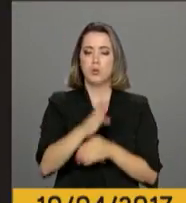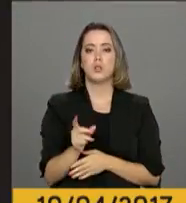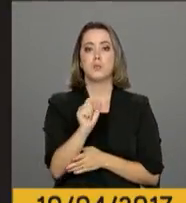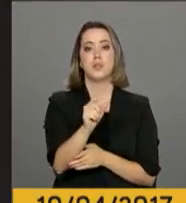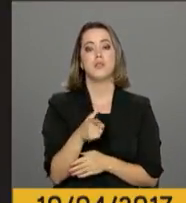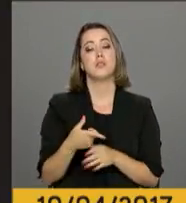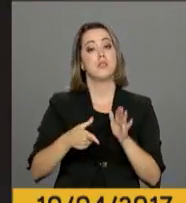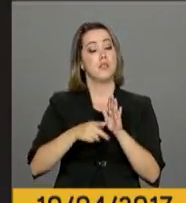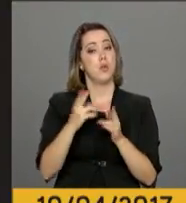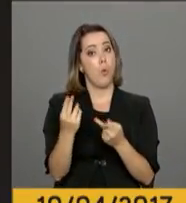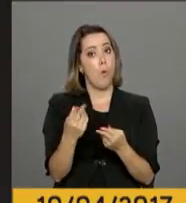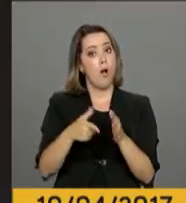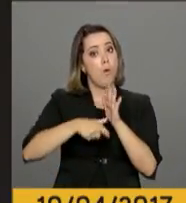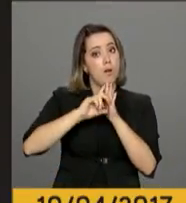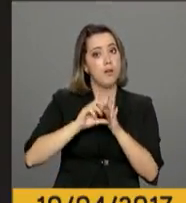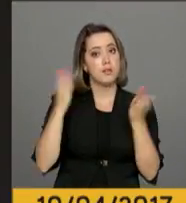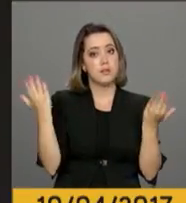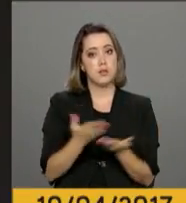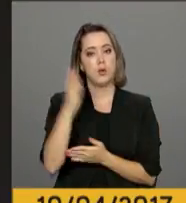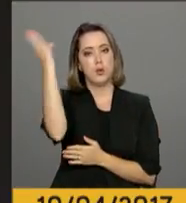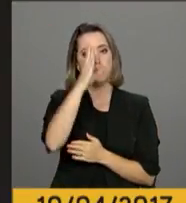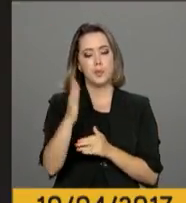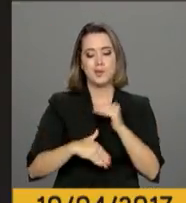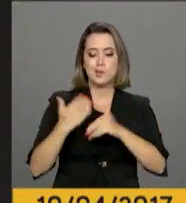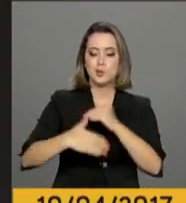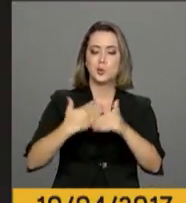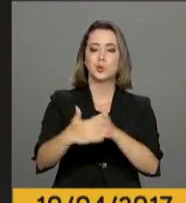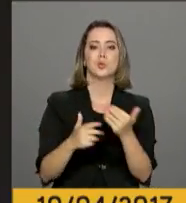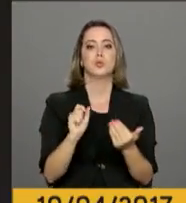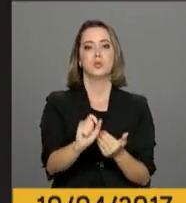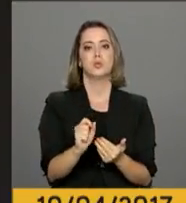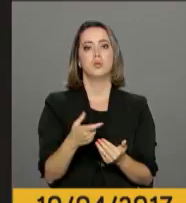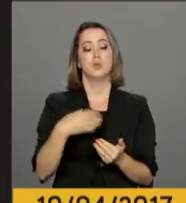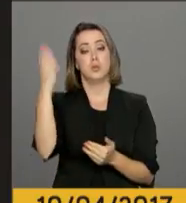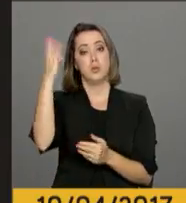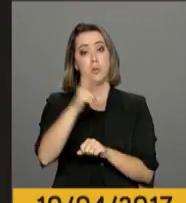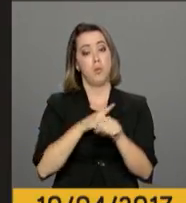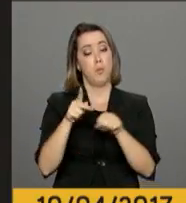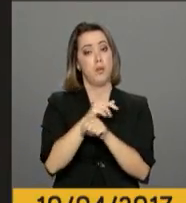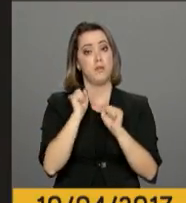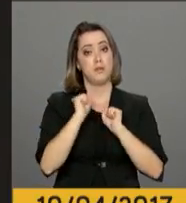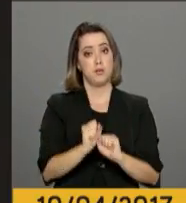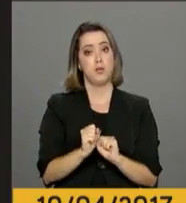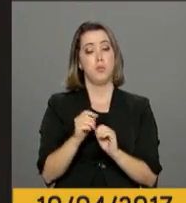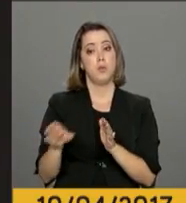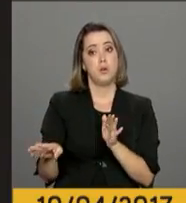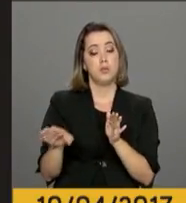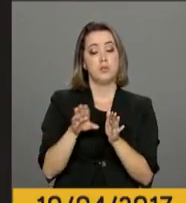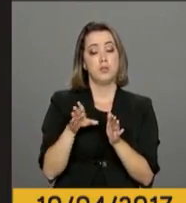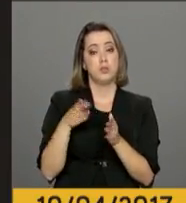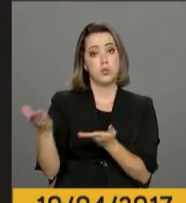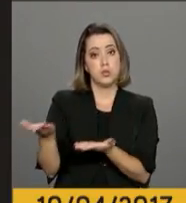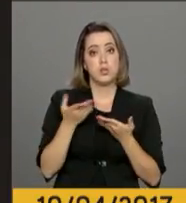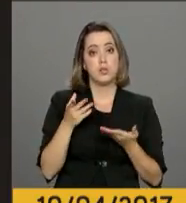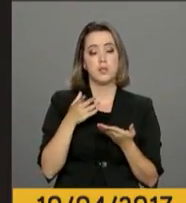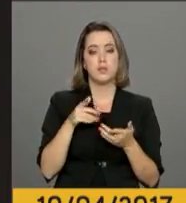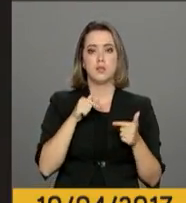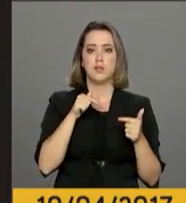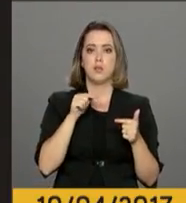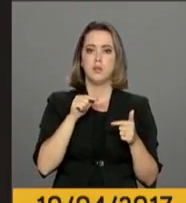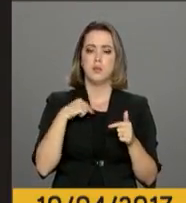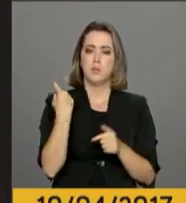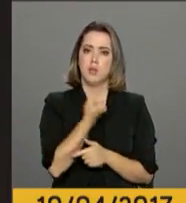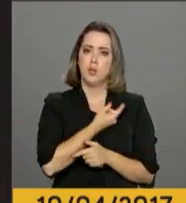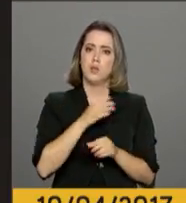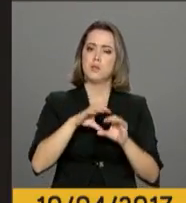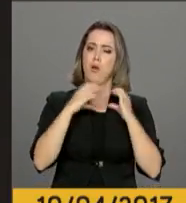grande, faremos do Brasil um país sustentável e um país que vai receber, por força da atuação da